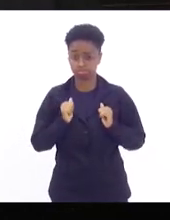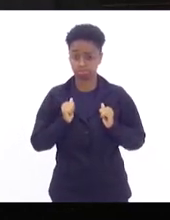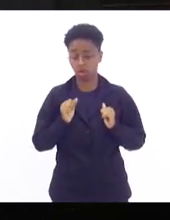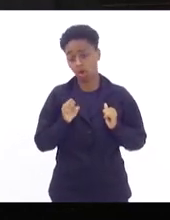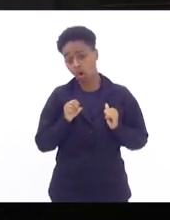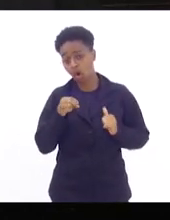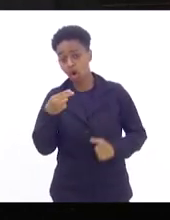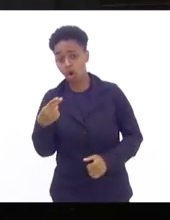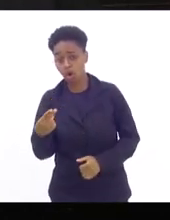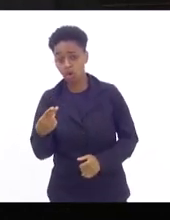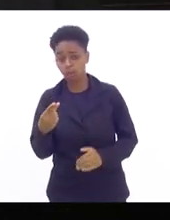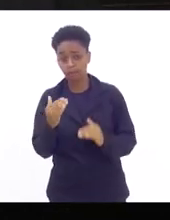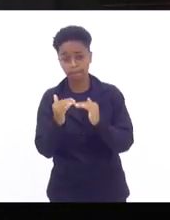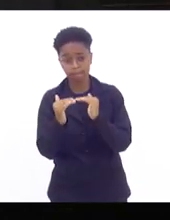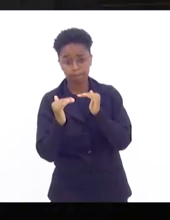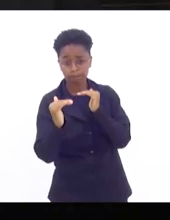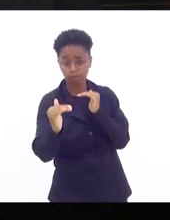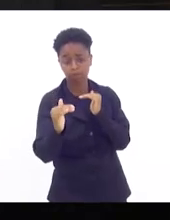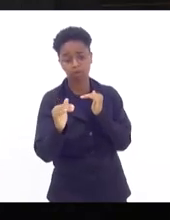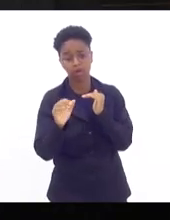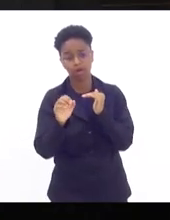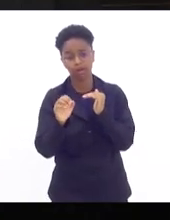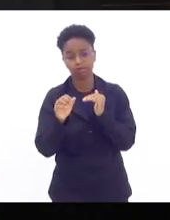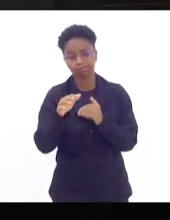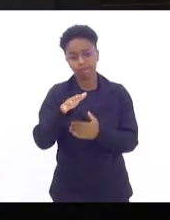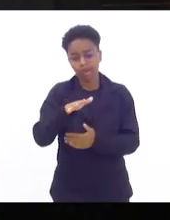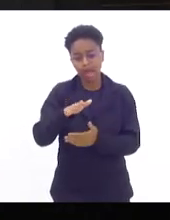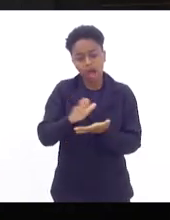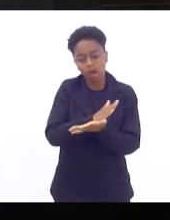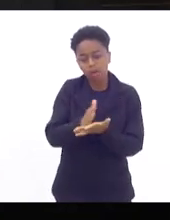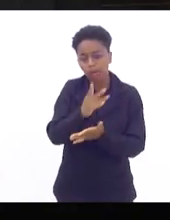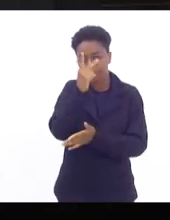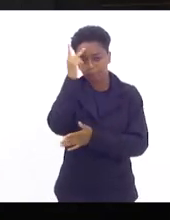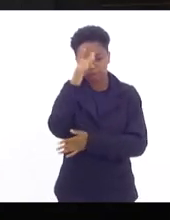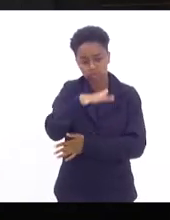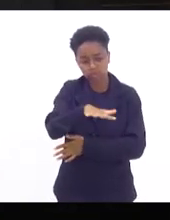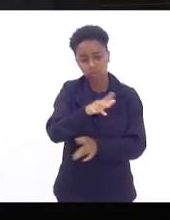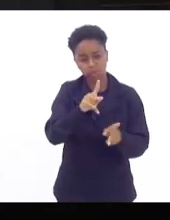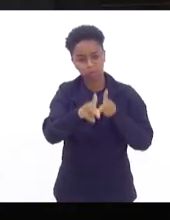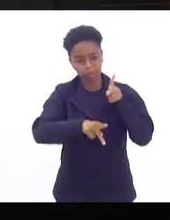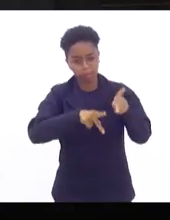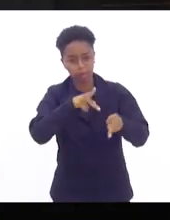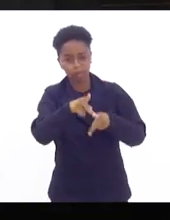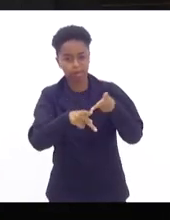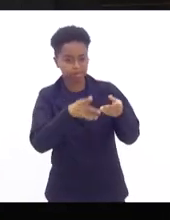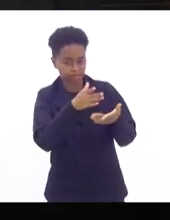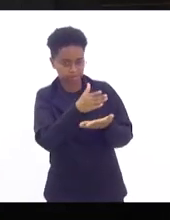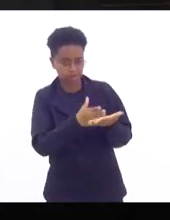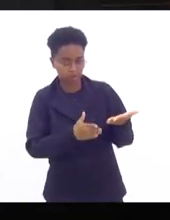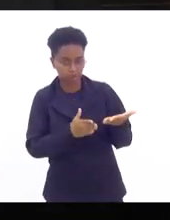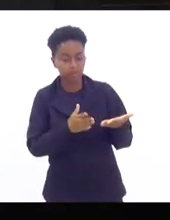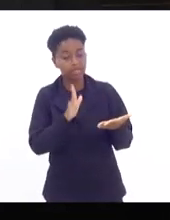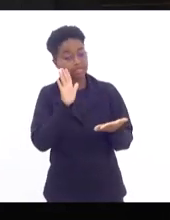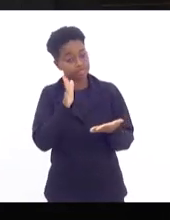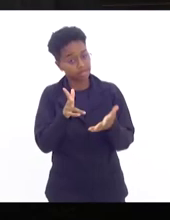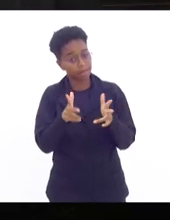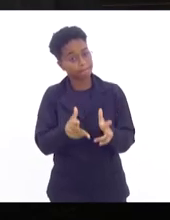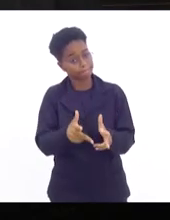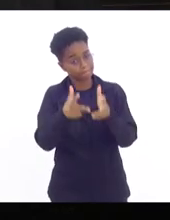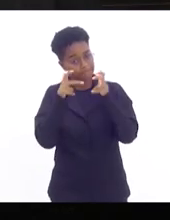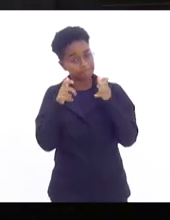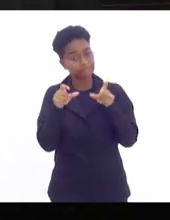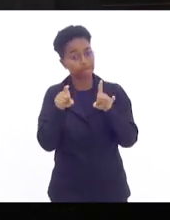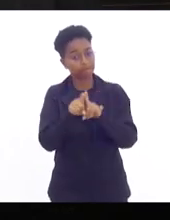seja a inércia de parte da população que também já vê tudo